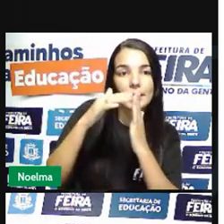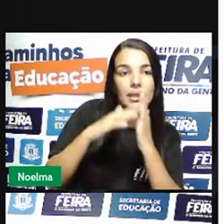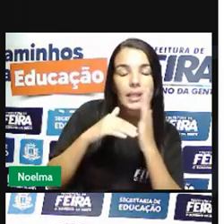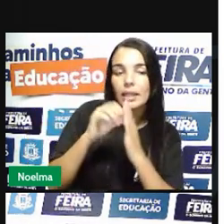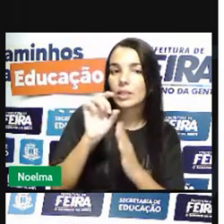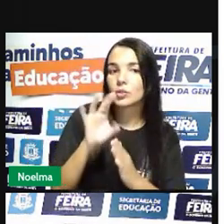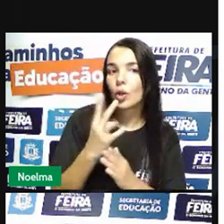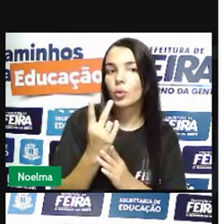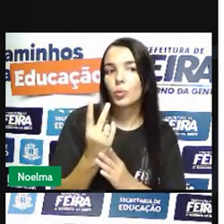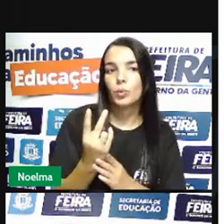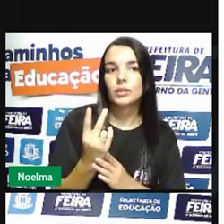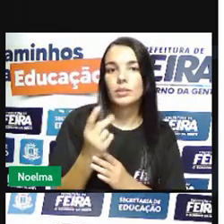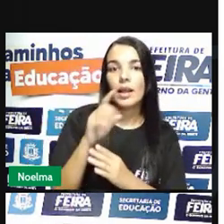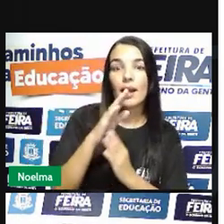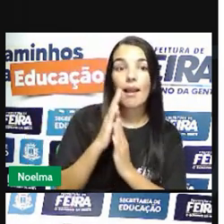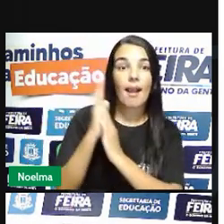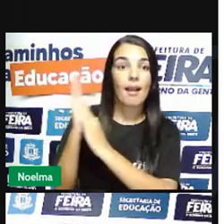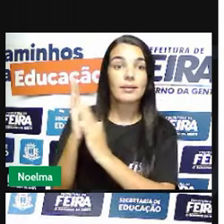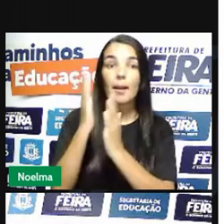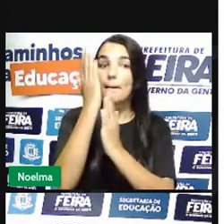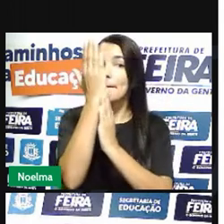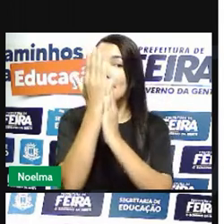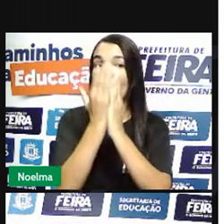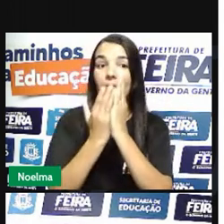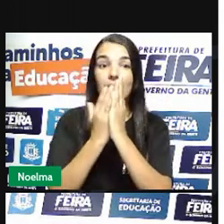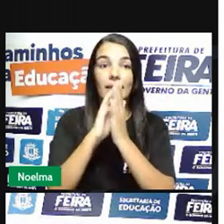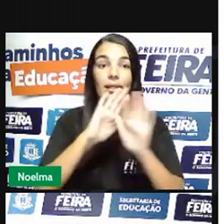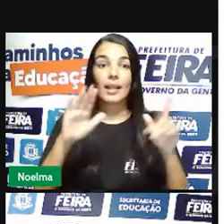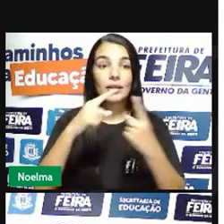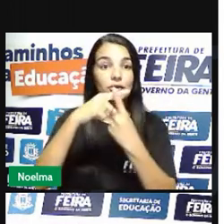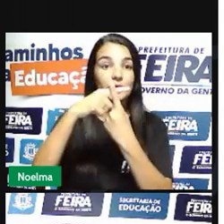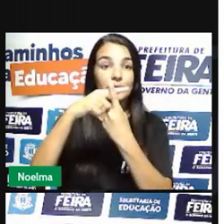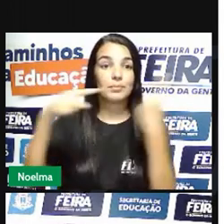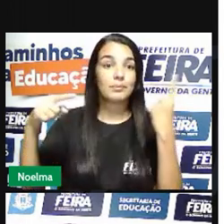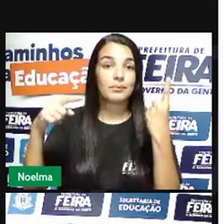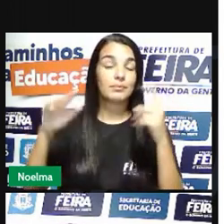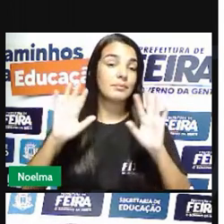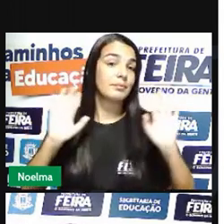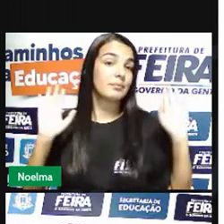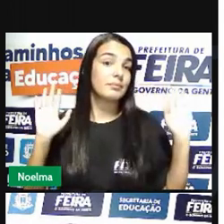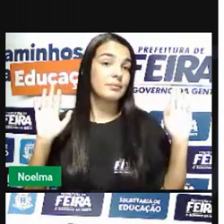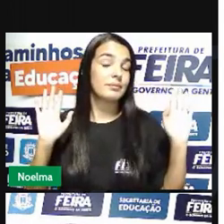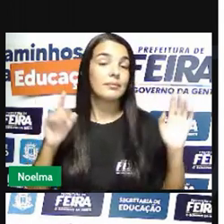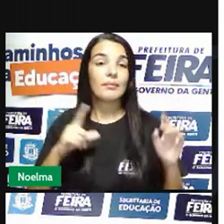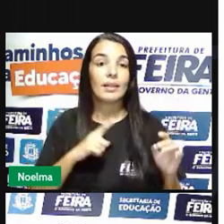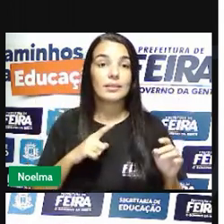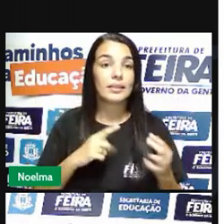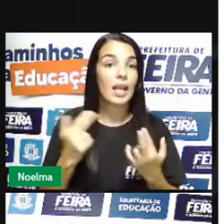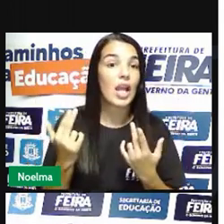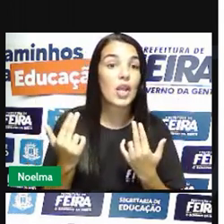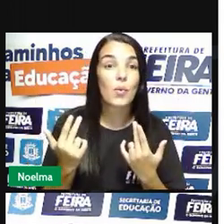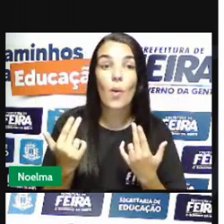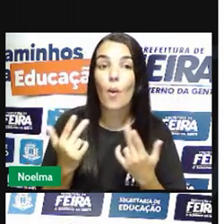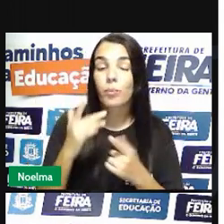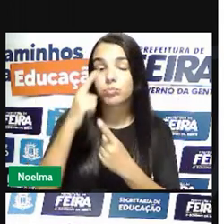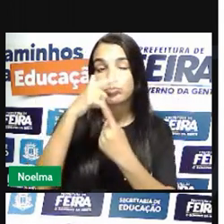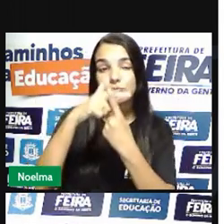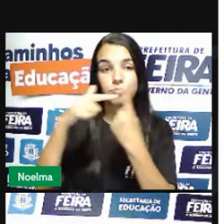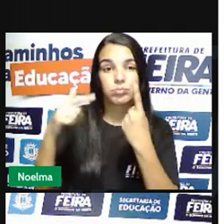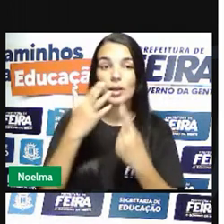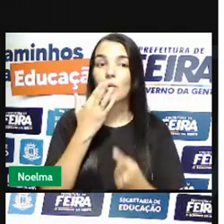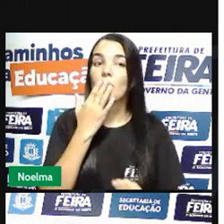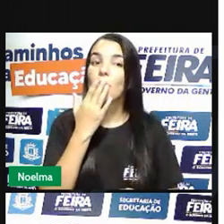dela está colorida e essa outra figura foi dividida apenas em duas onde uma parte dela